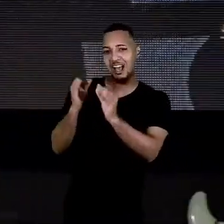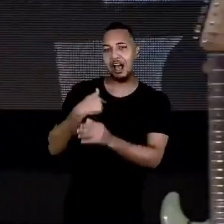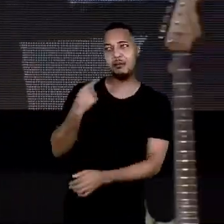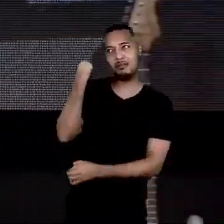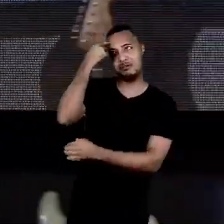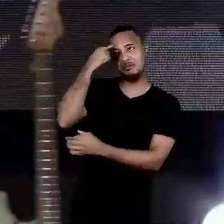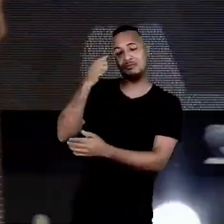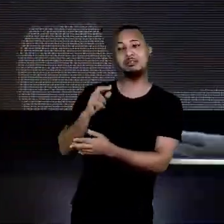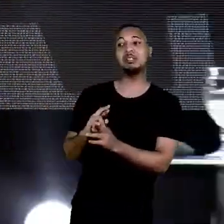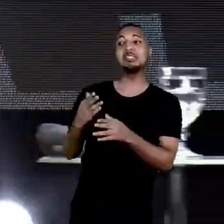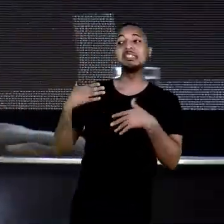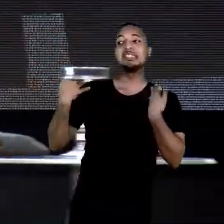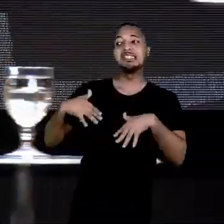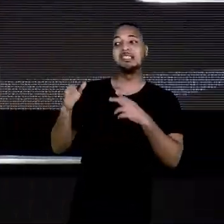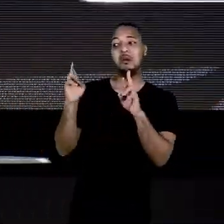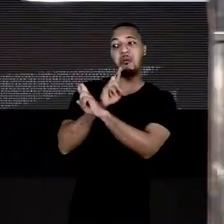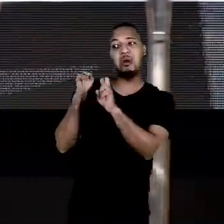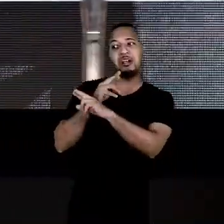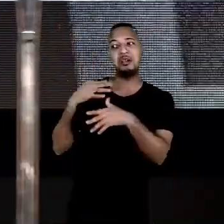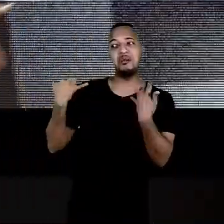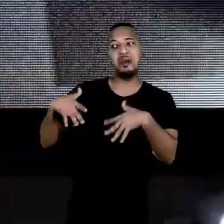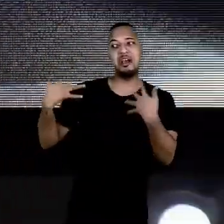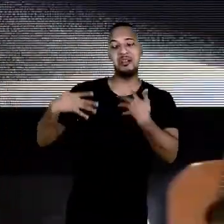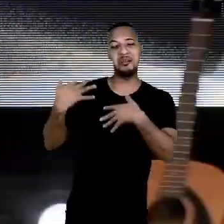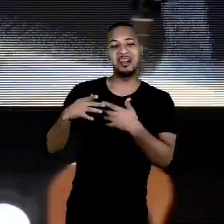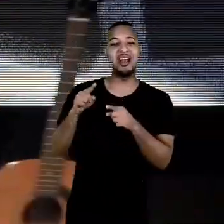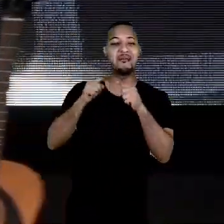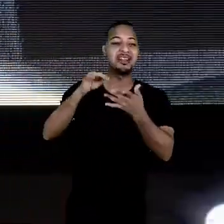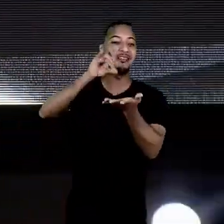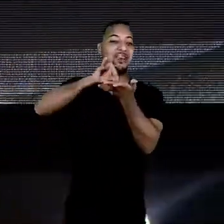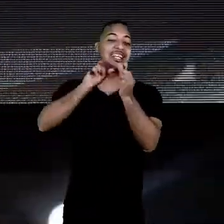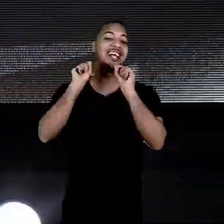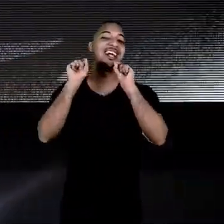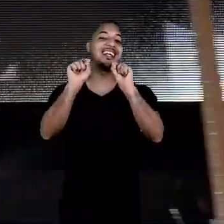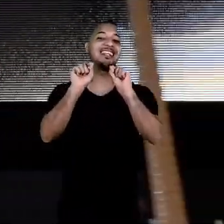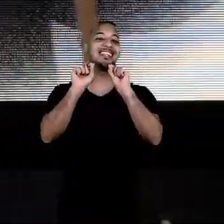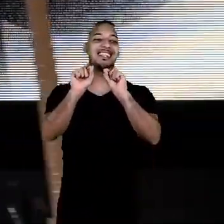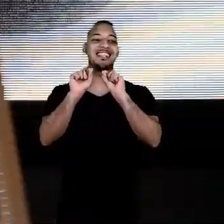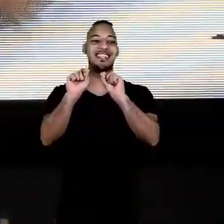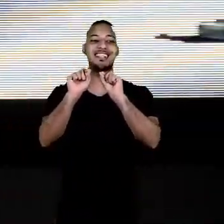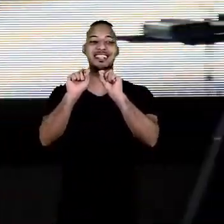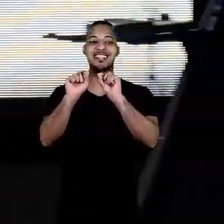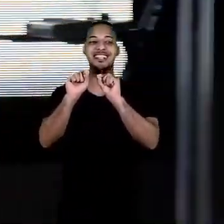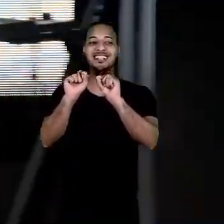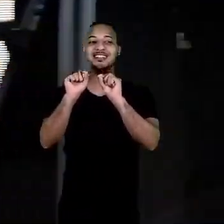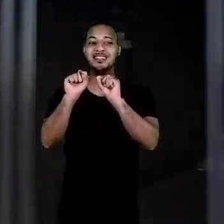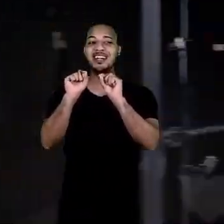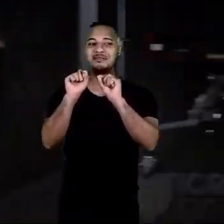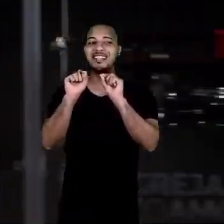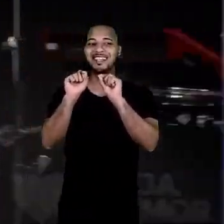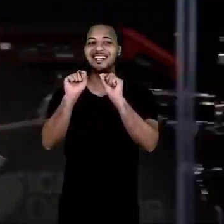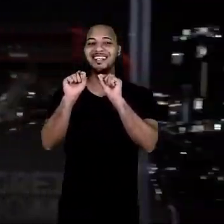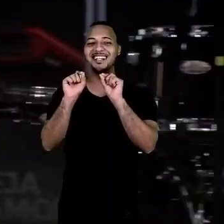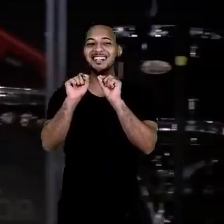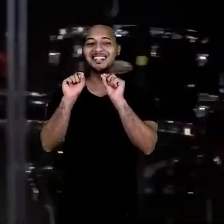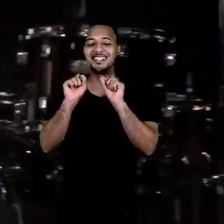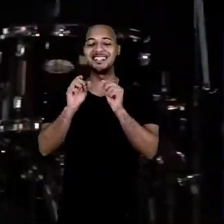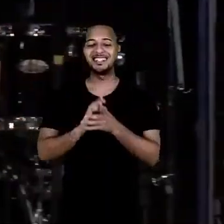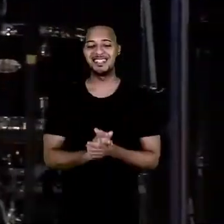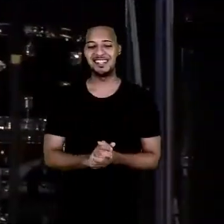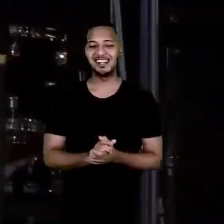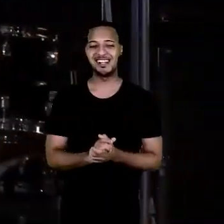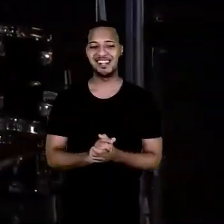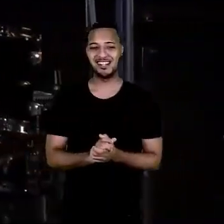Mas a verdade, gente, É que o diabo, ele tenta nos